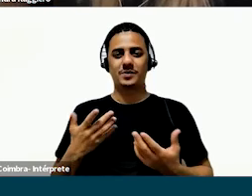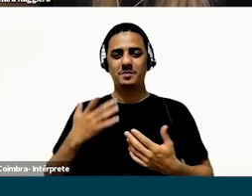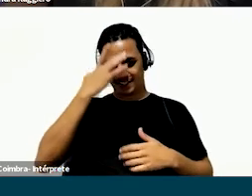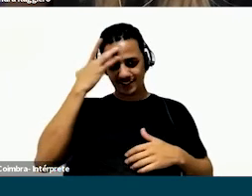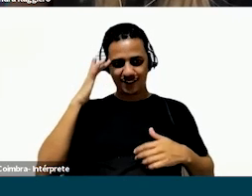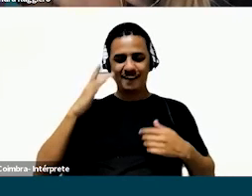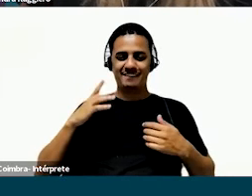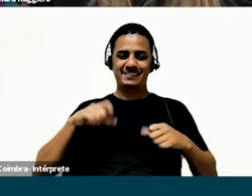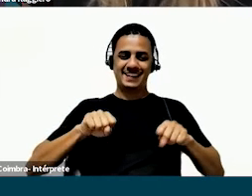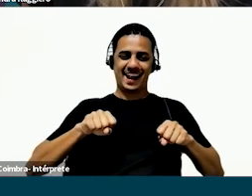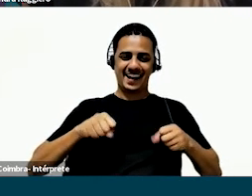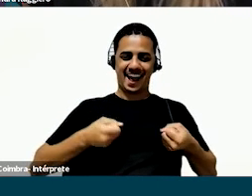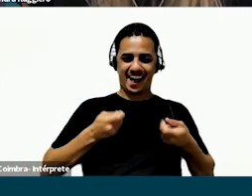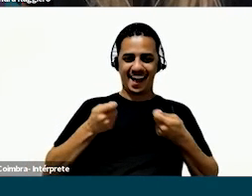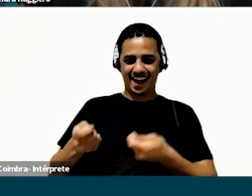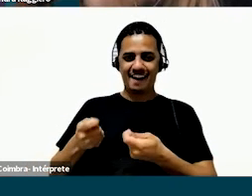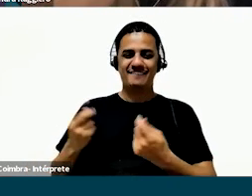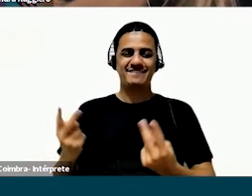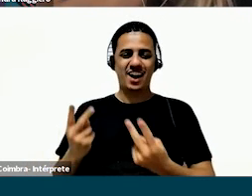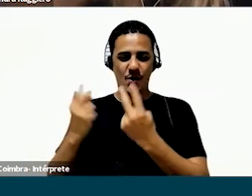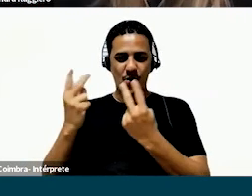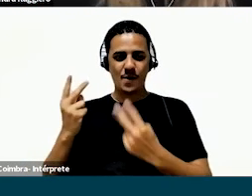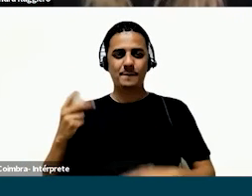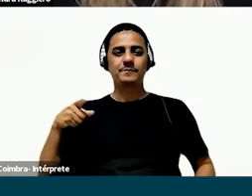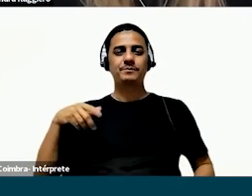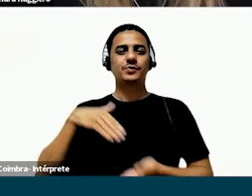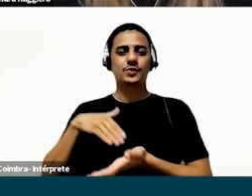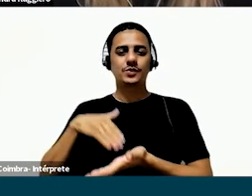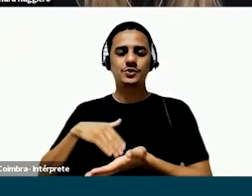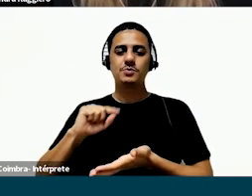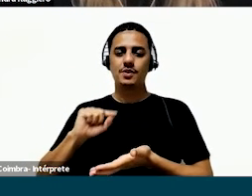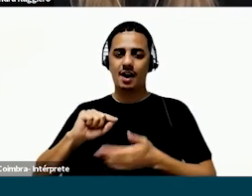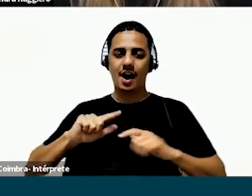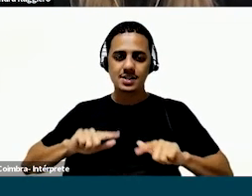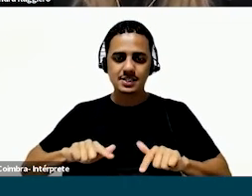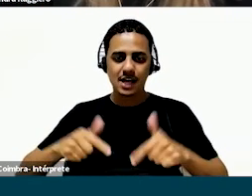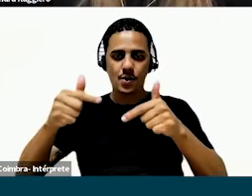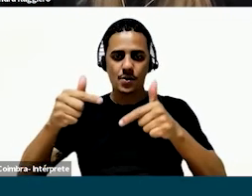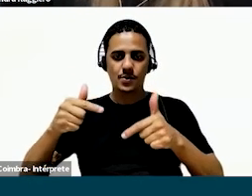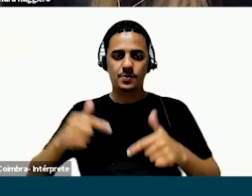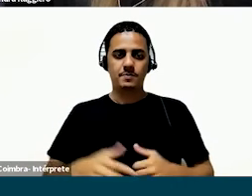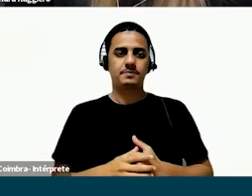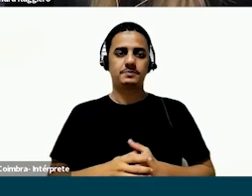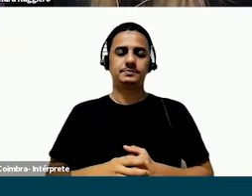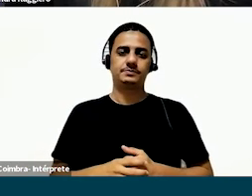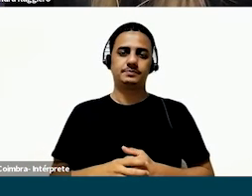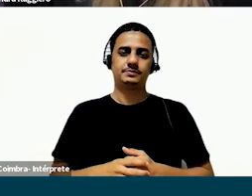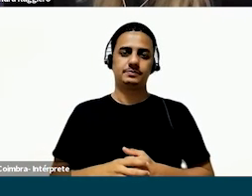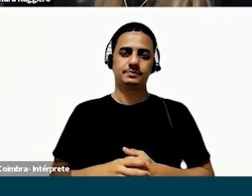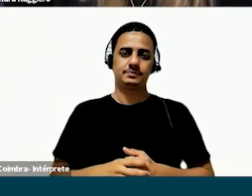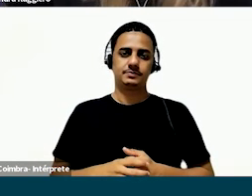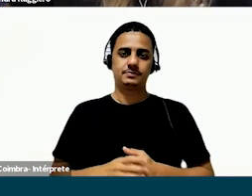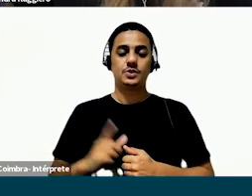Aqui, o nosso entregador, ele vai deixar um pouquinho de valor aqui na parte de ações do nosso